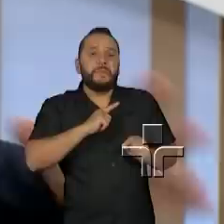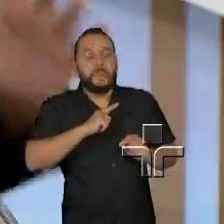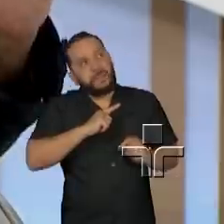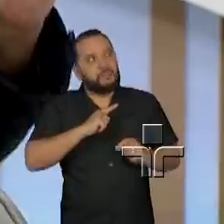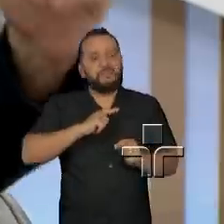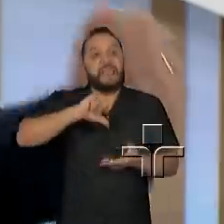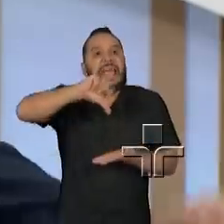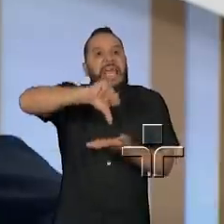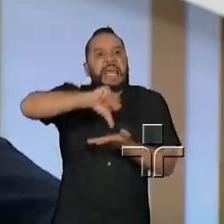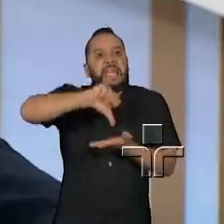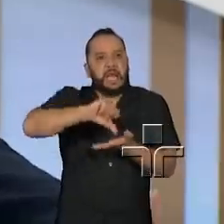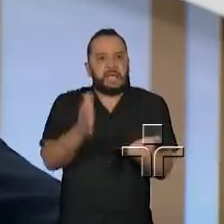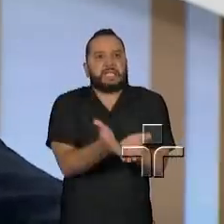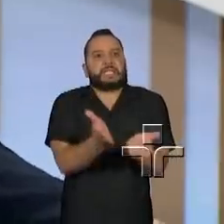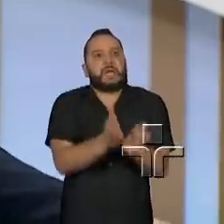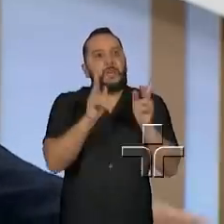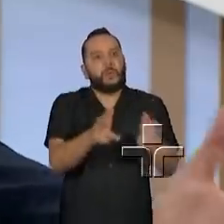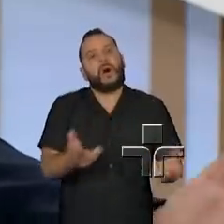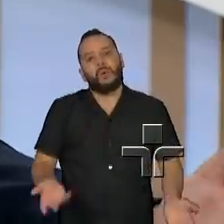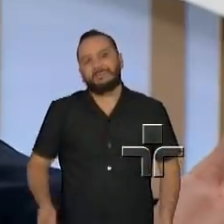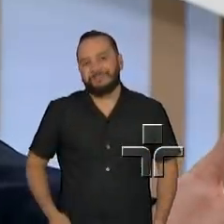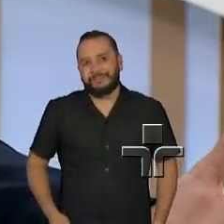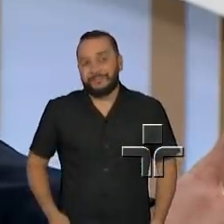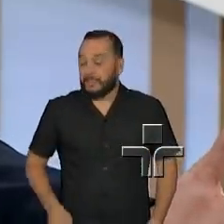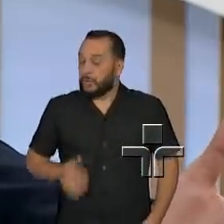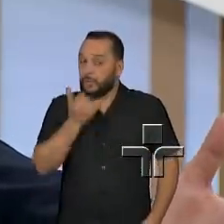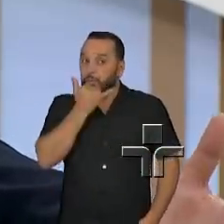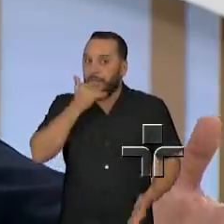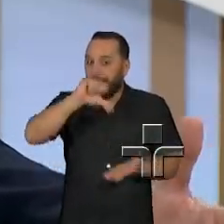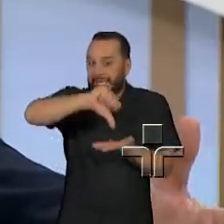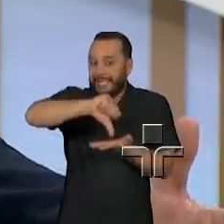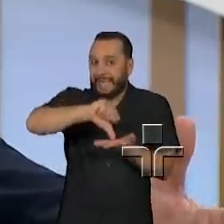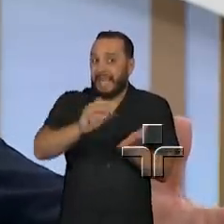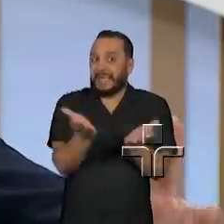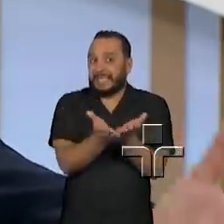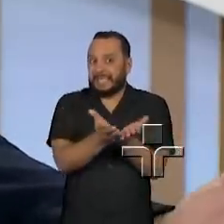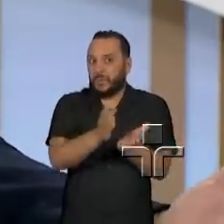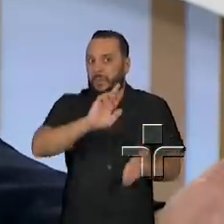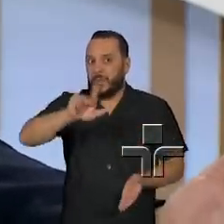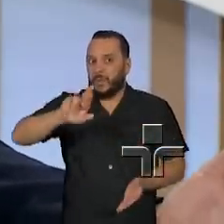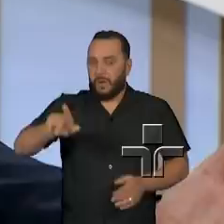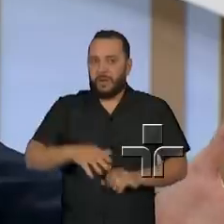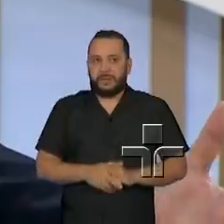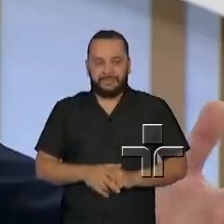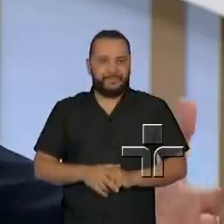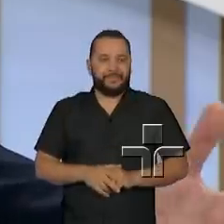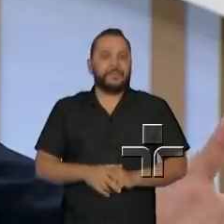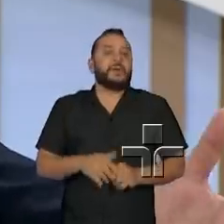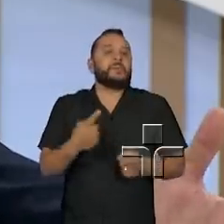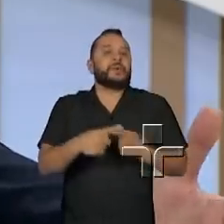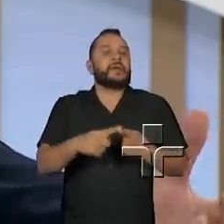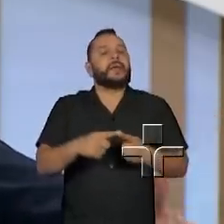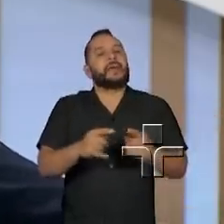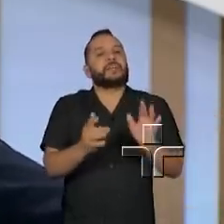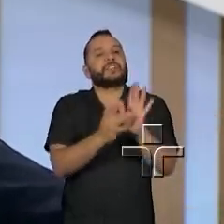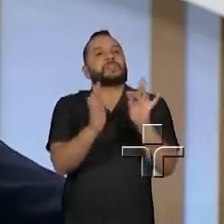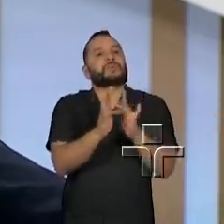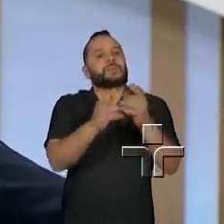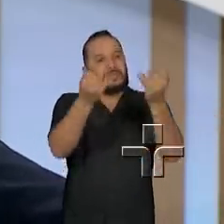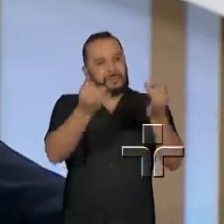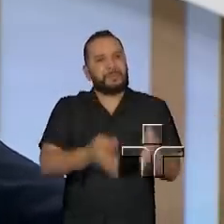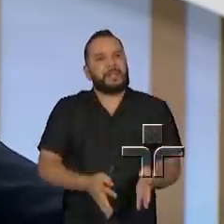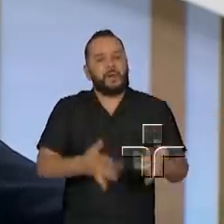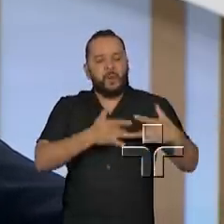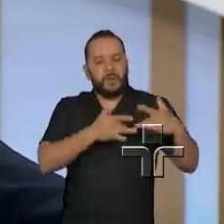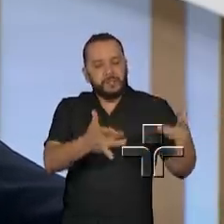Aliás, diga-se de passagem, não é cristão, né? Não é nem pré-Moisés, porque Cristo falava em